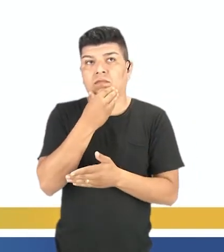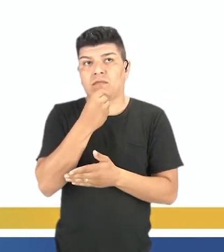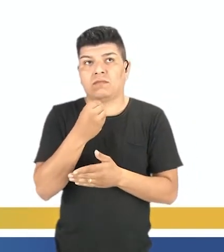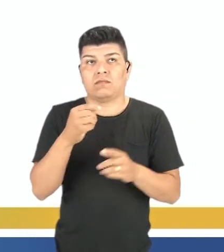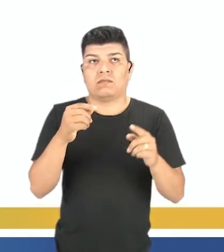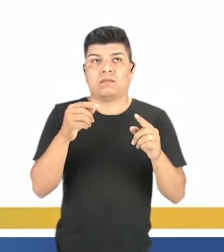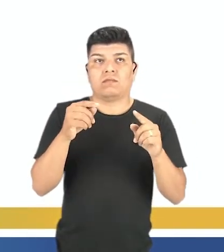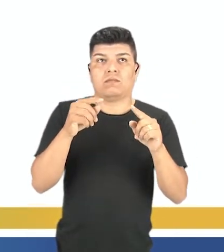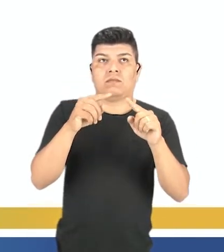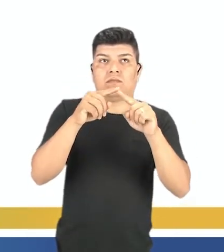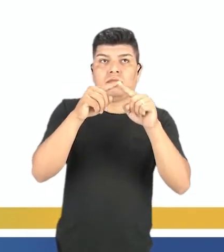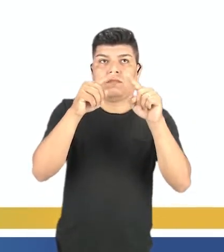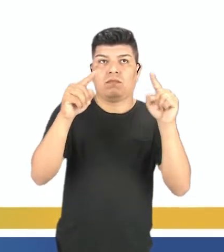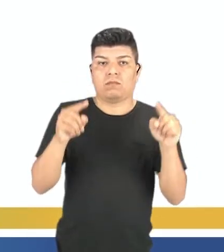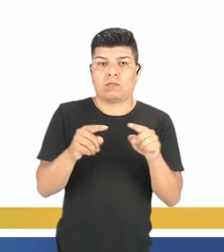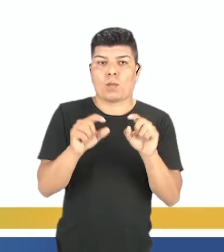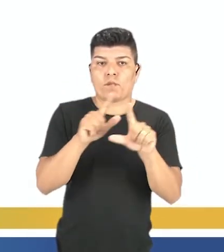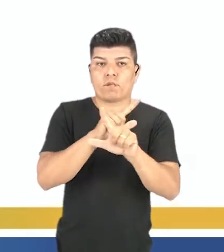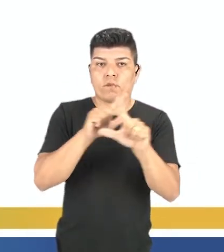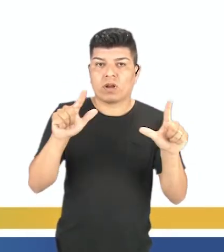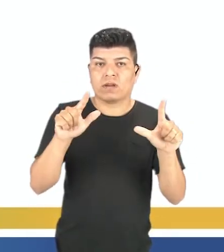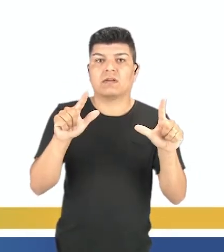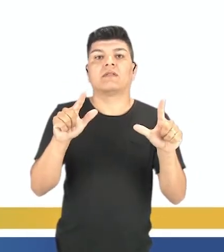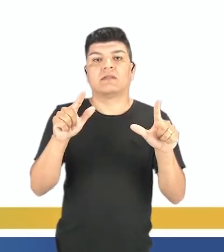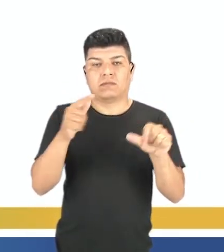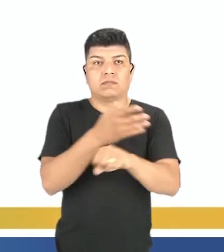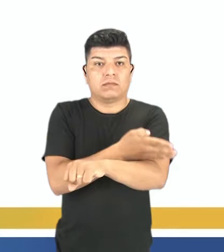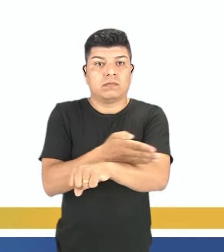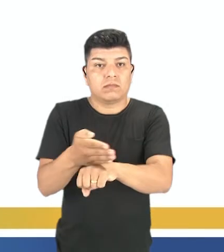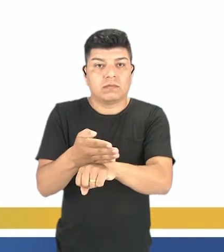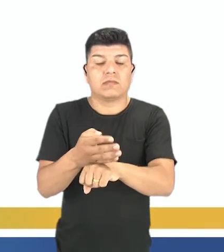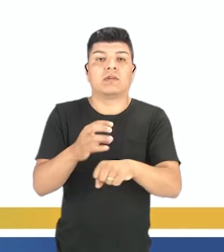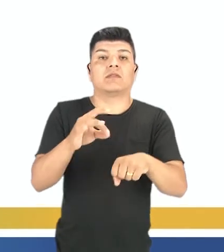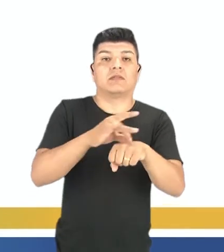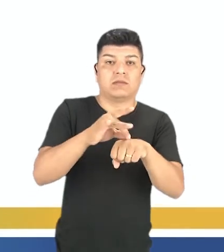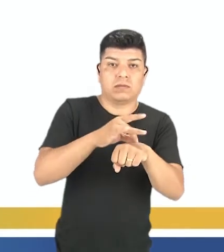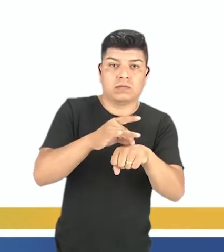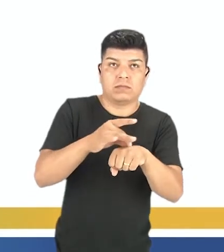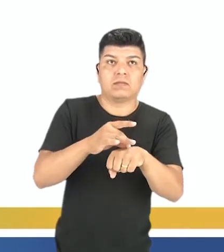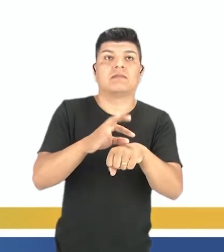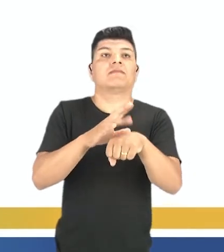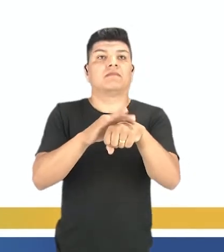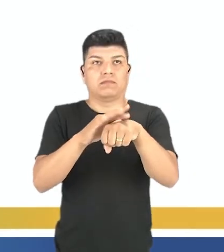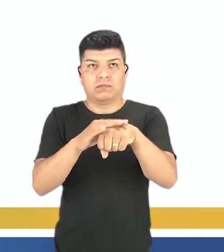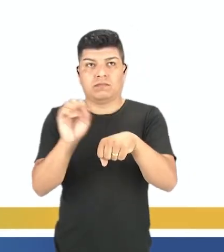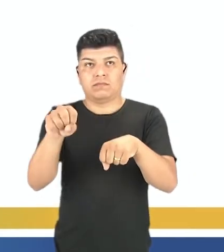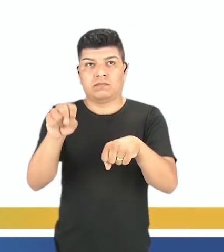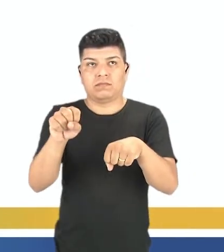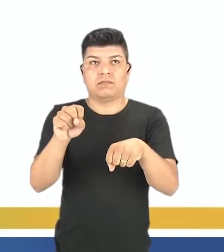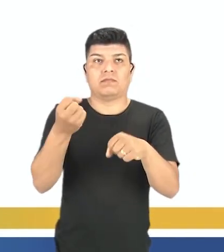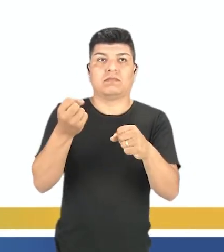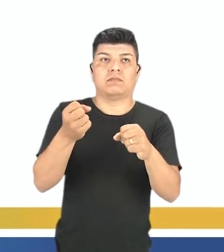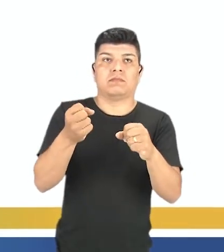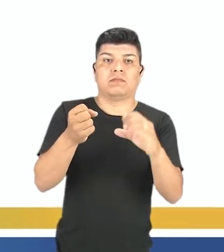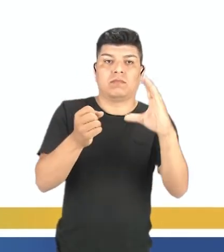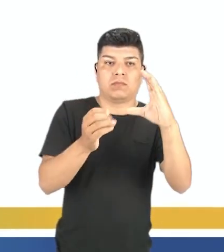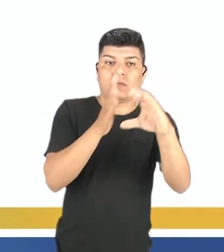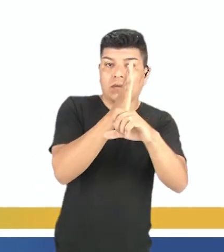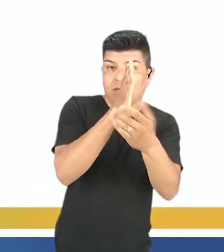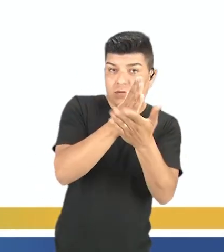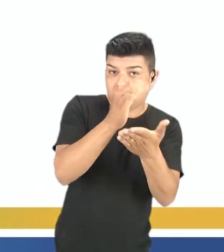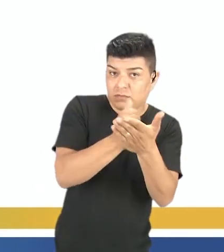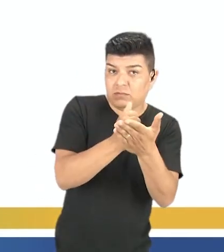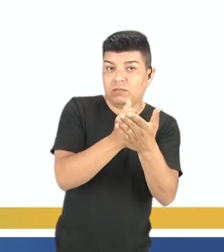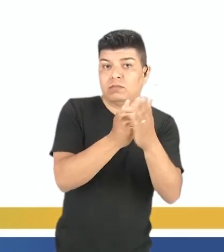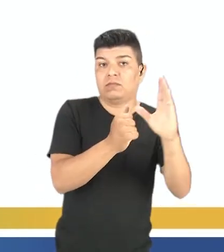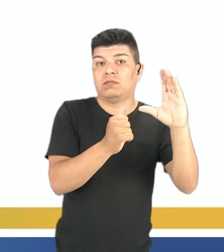eu tenho ele em branco, ele não tem a doença. Quando eu tenho ele pretinho, eu tenho a manifestação da doença. Quando eu tenho ele